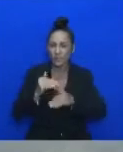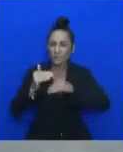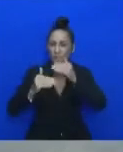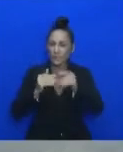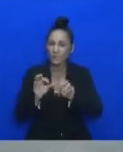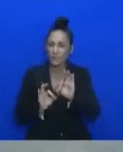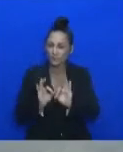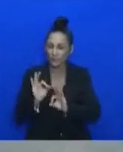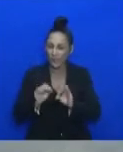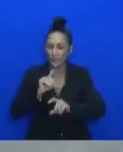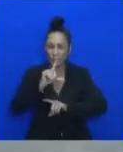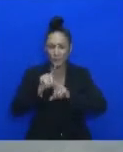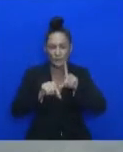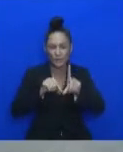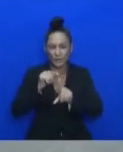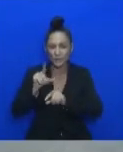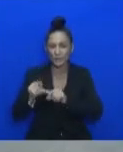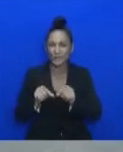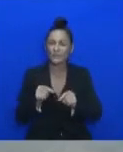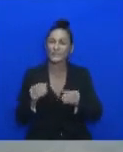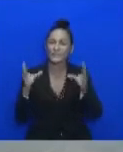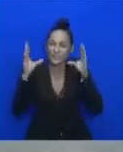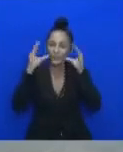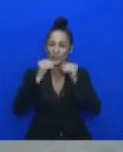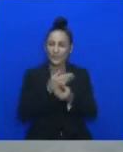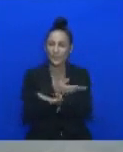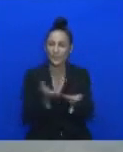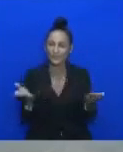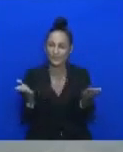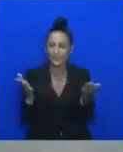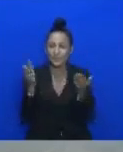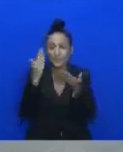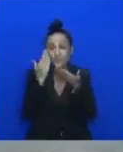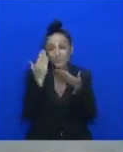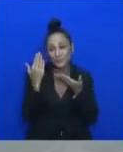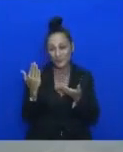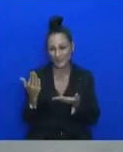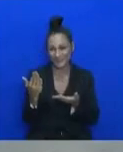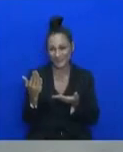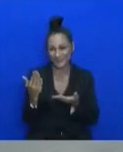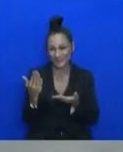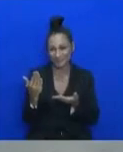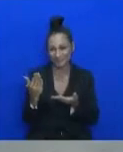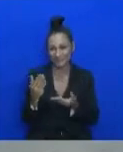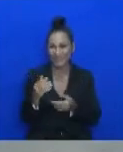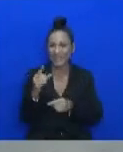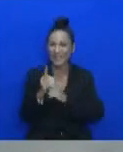procedimentos prévios para os demais sorteios desta noite. A todos o nosso muito obrigado.